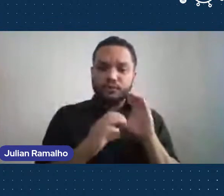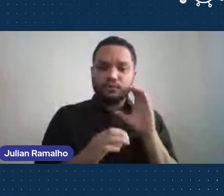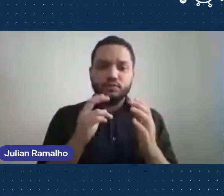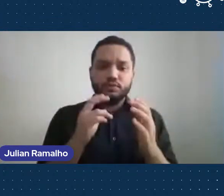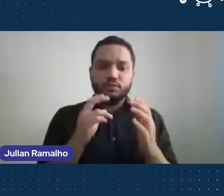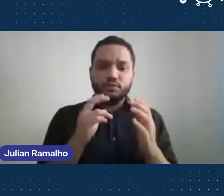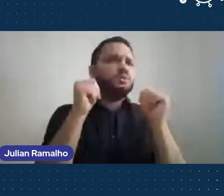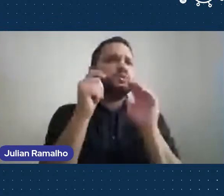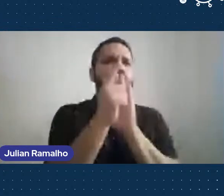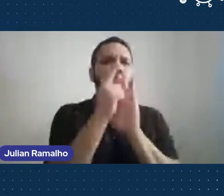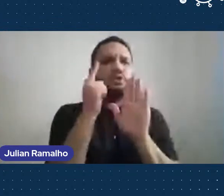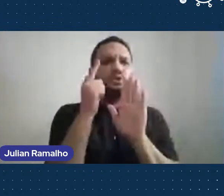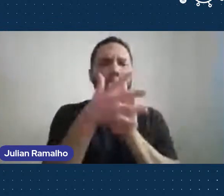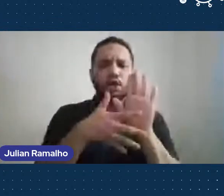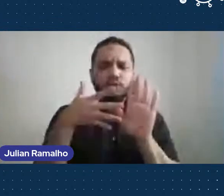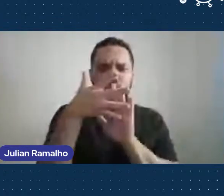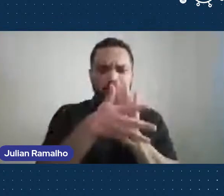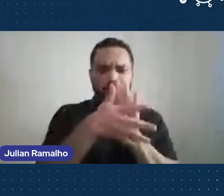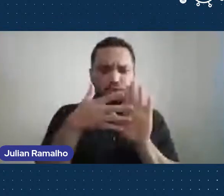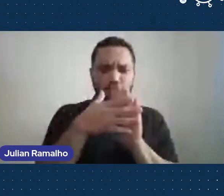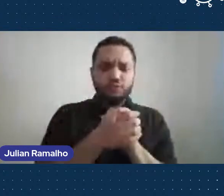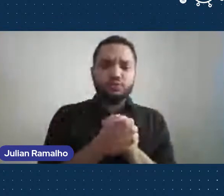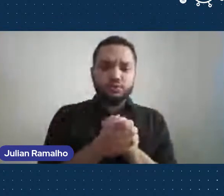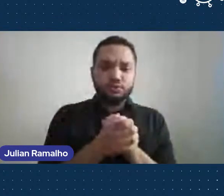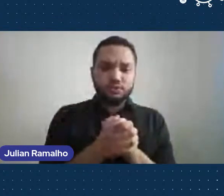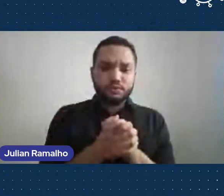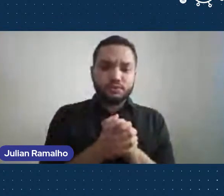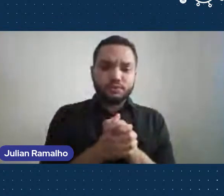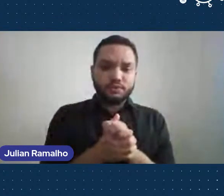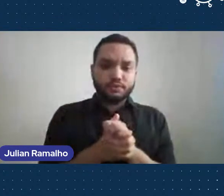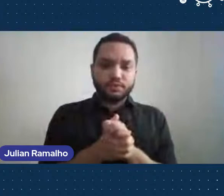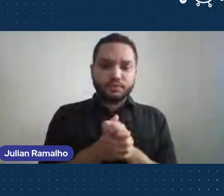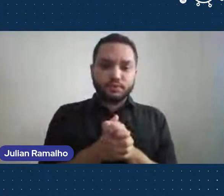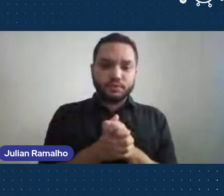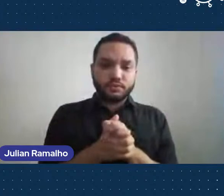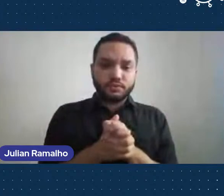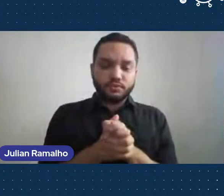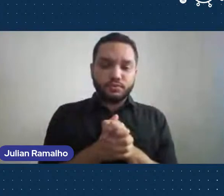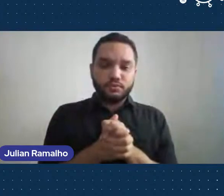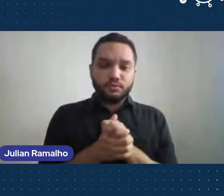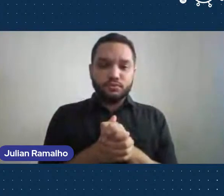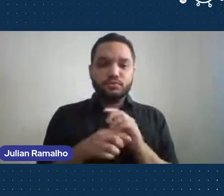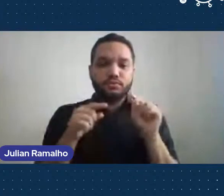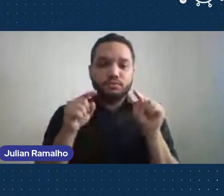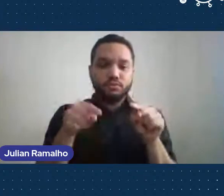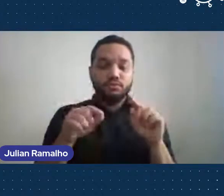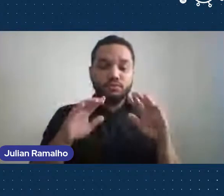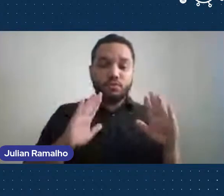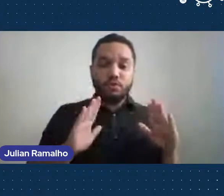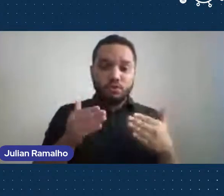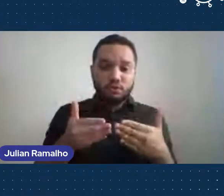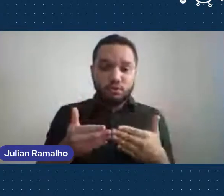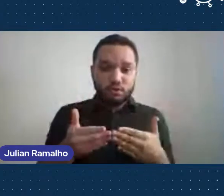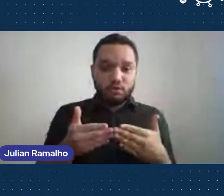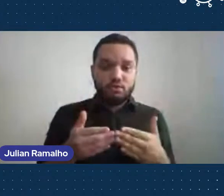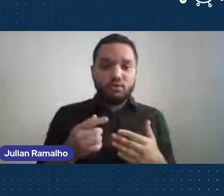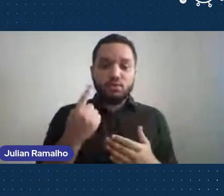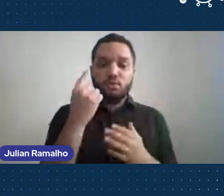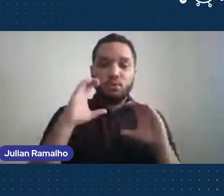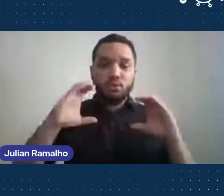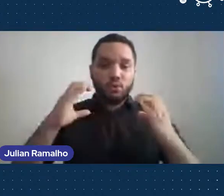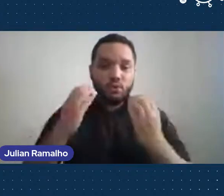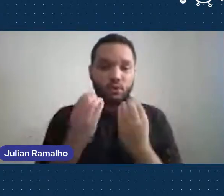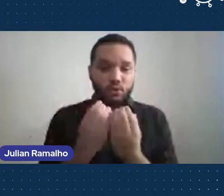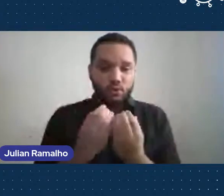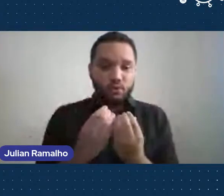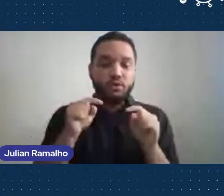textual, ele atende a uma situação de comunicação, ele é direcionado a uma comunidade, portanto,